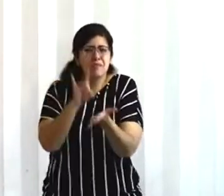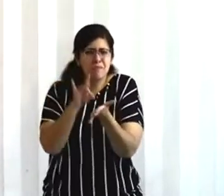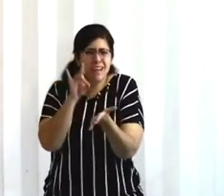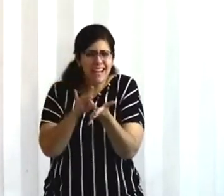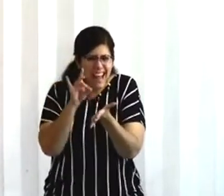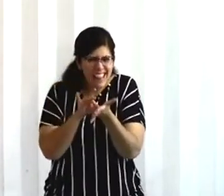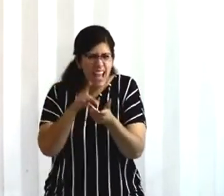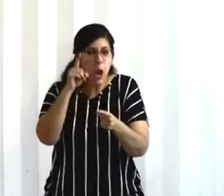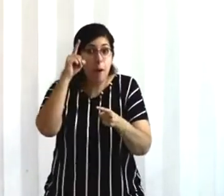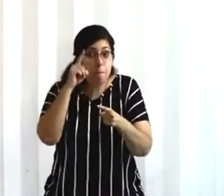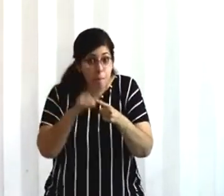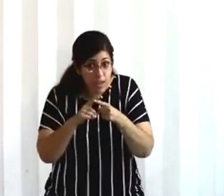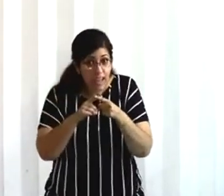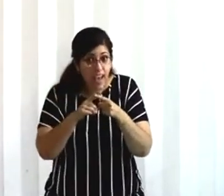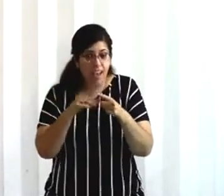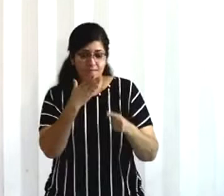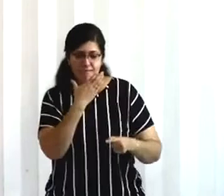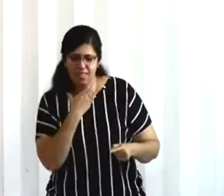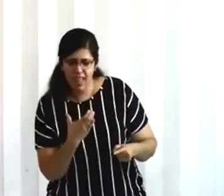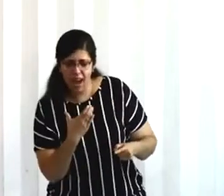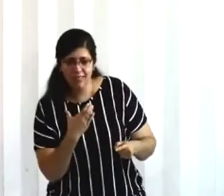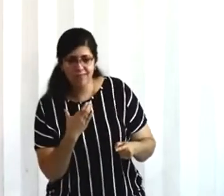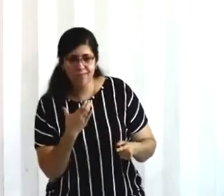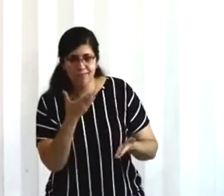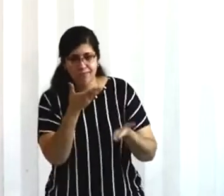meio. As pessoas têm buscado